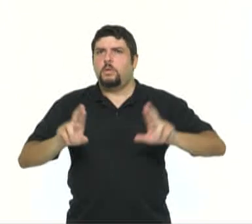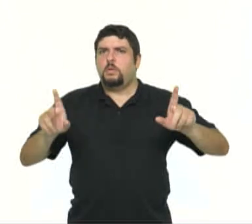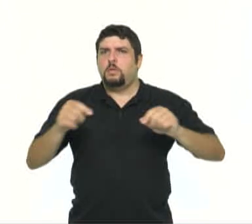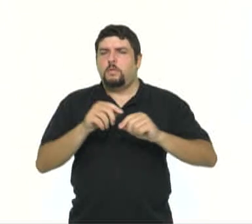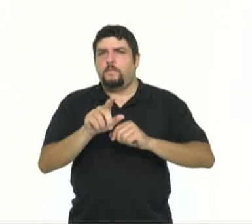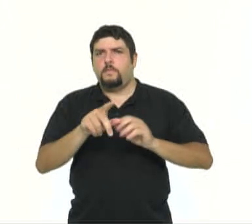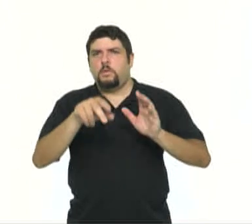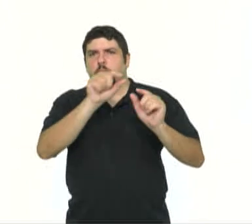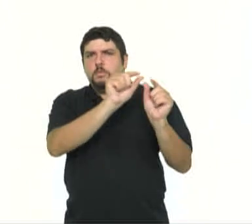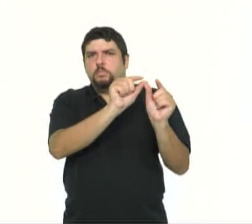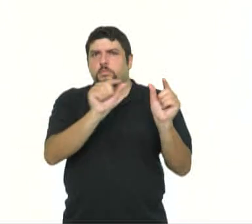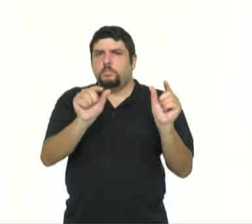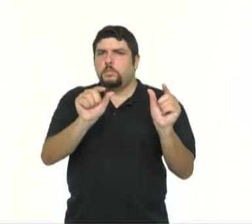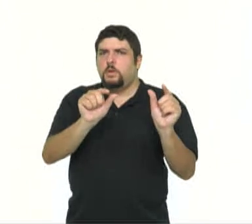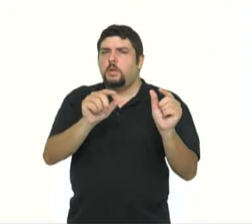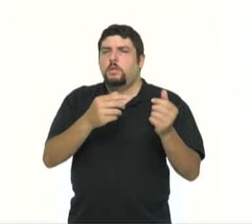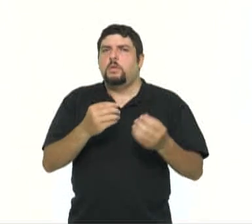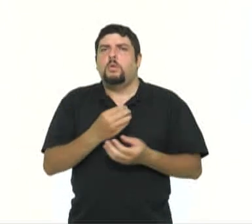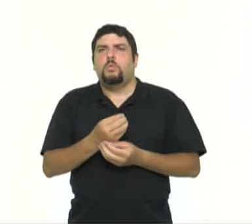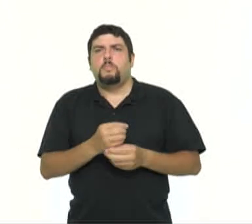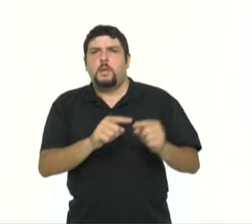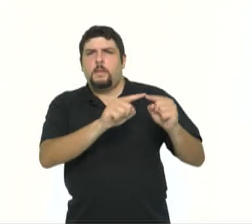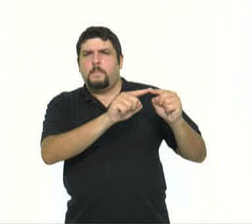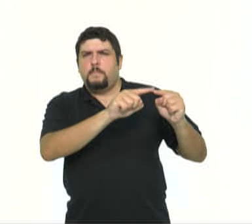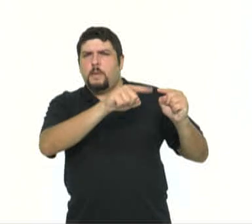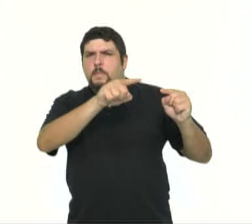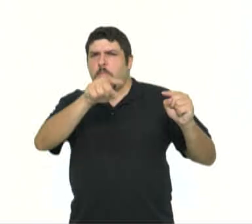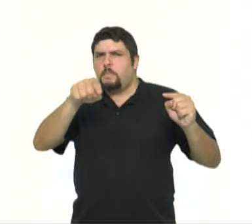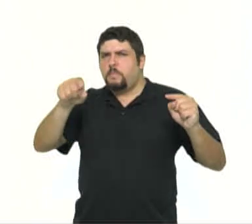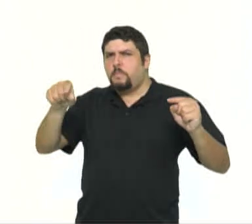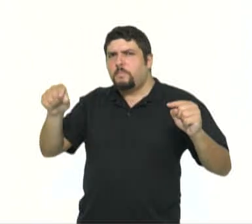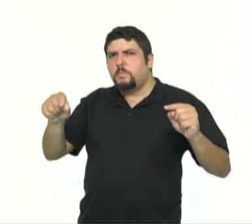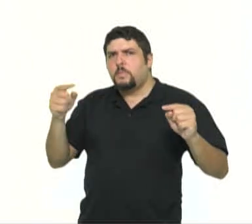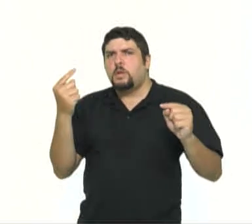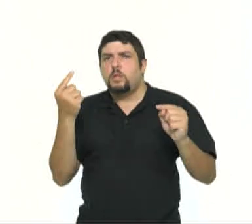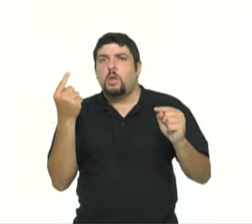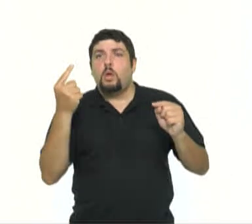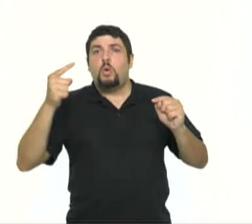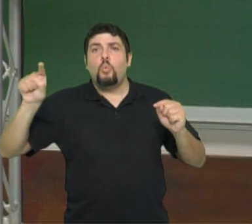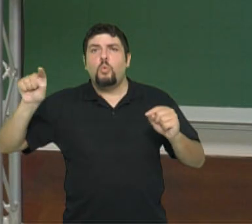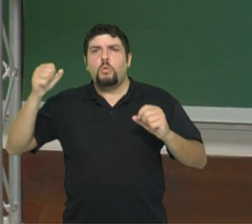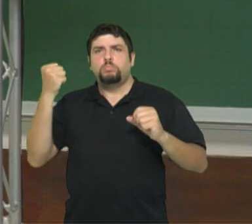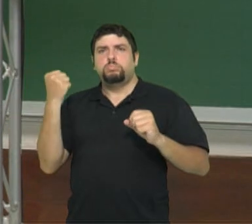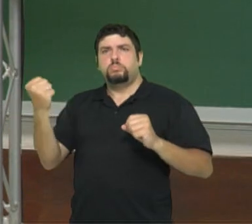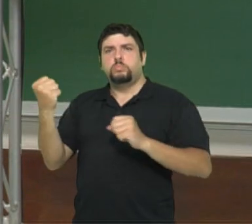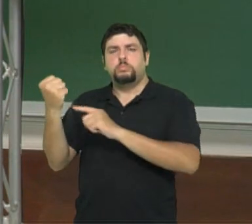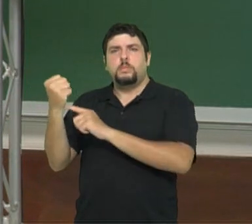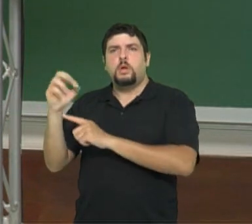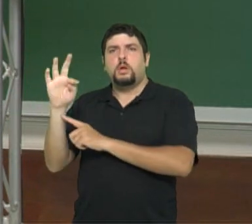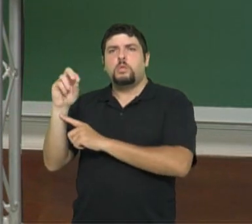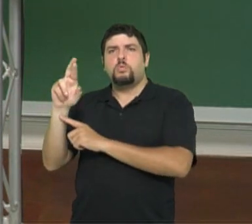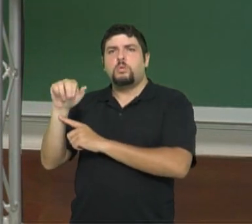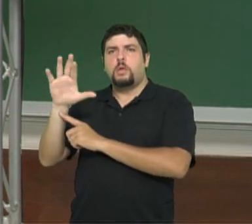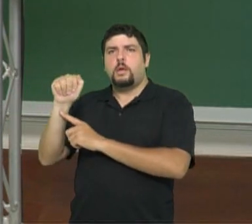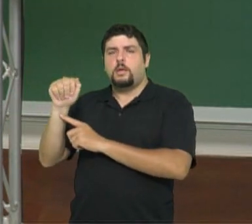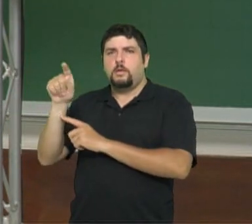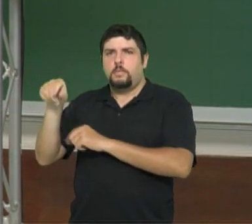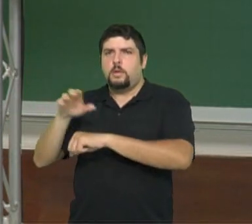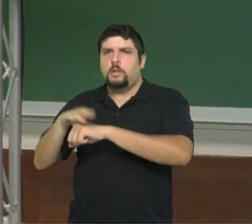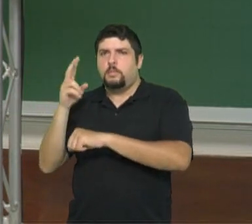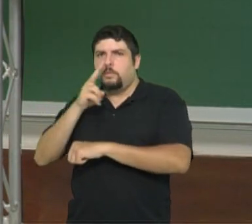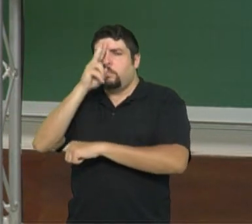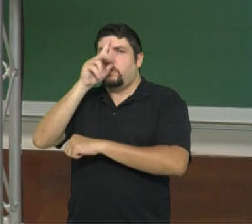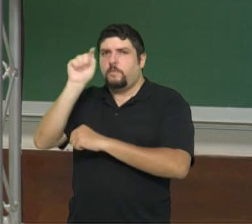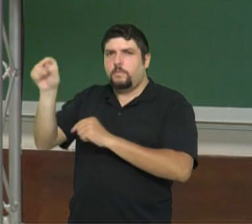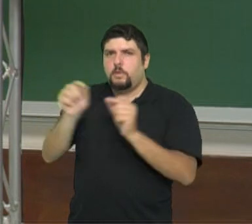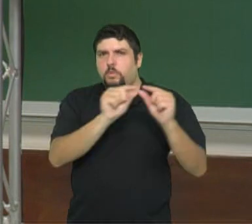literárias. Contar até a última sílaba tônica do verso, de cada verso, ou seja, contar até a última sílaba mais forte